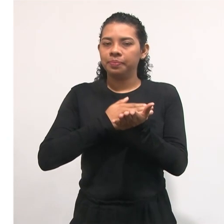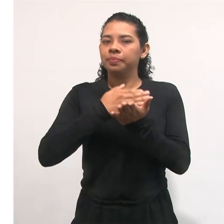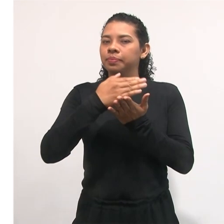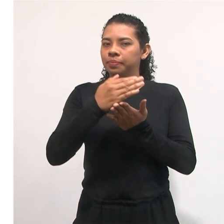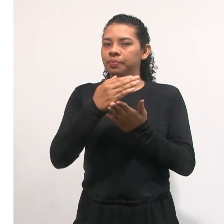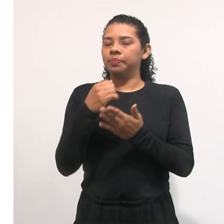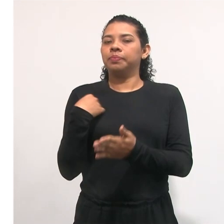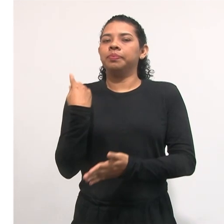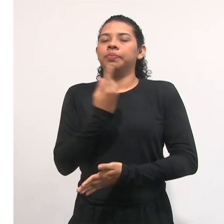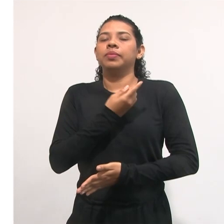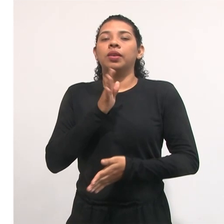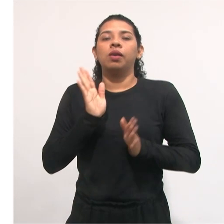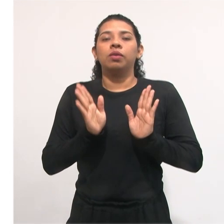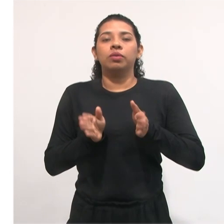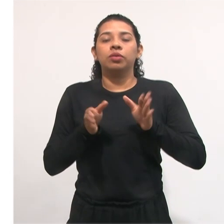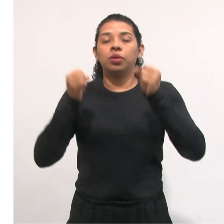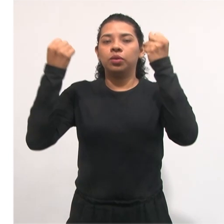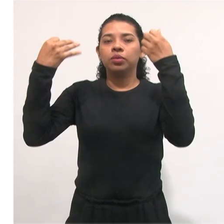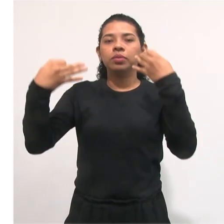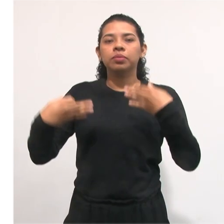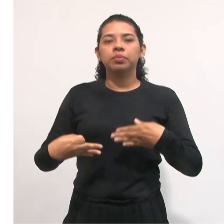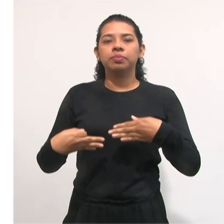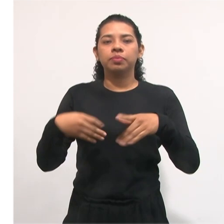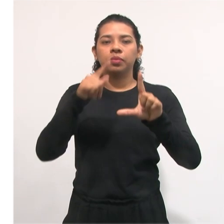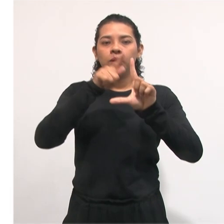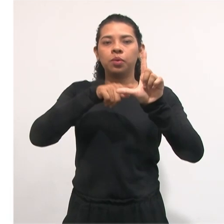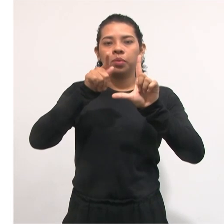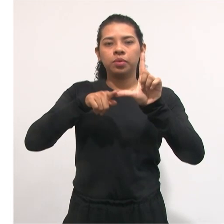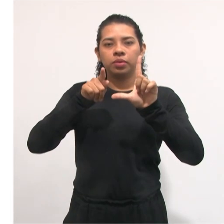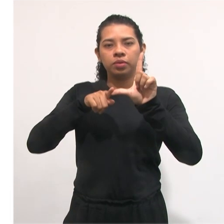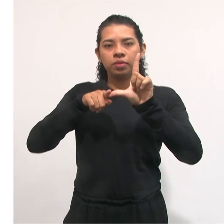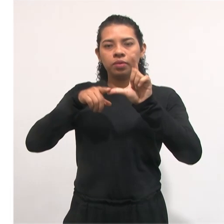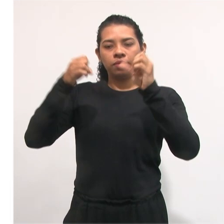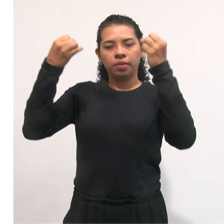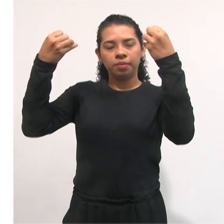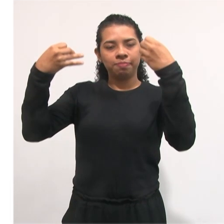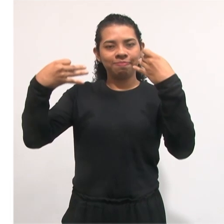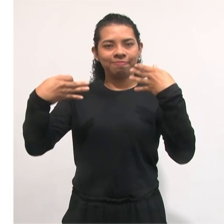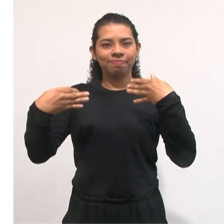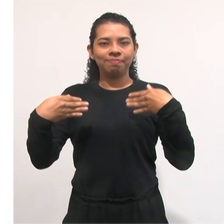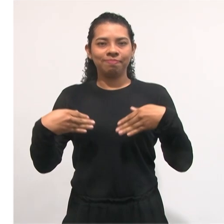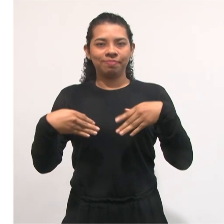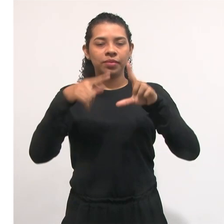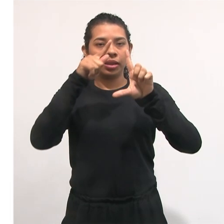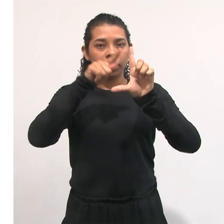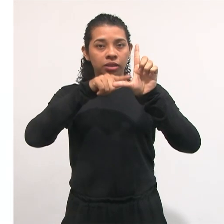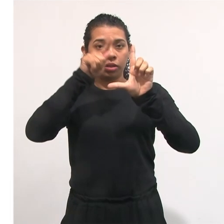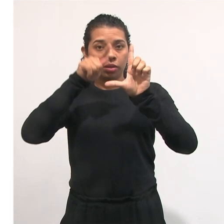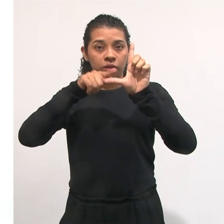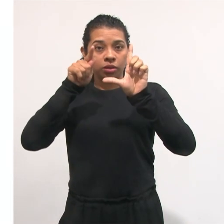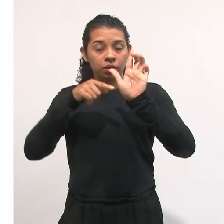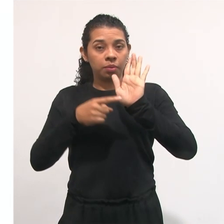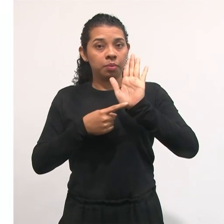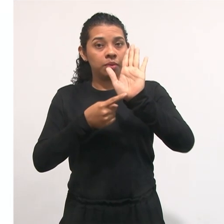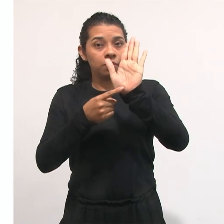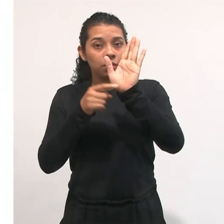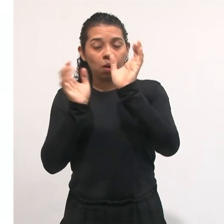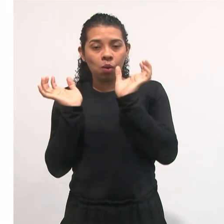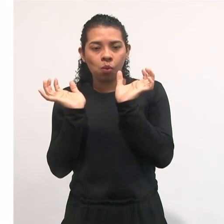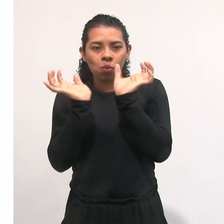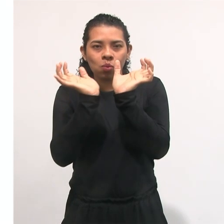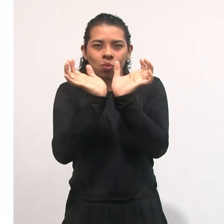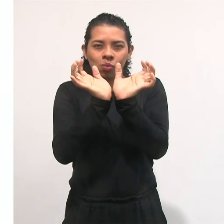nosso primeiro objetivo, né, é descrever o que vem a ser estatística. Olha só, estatística se refere a um conjunto